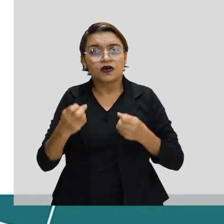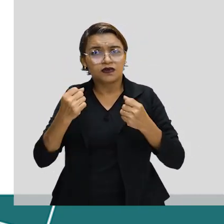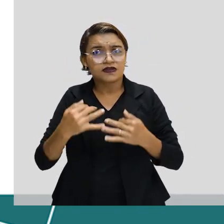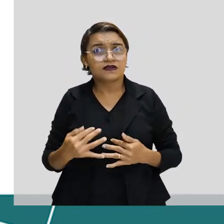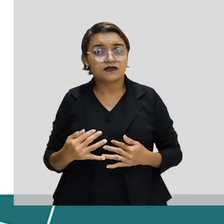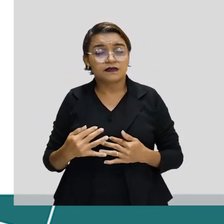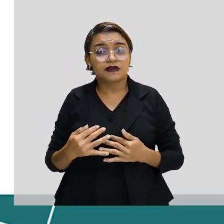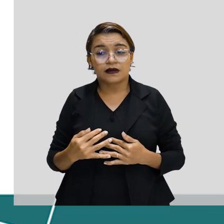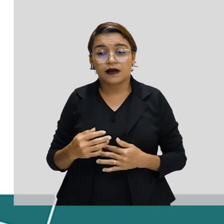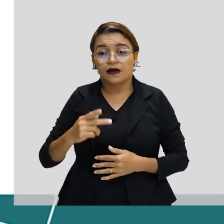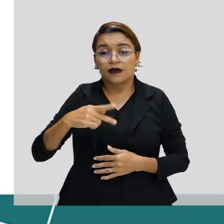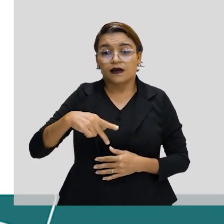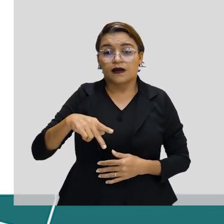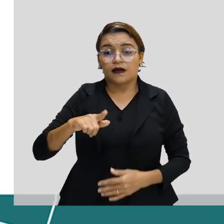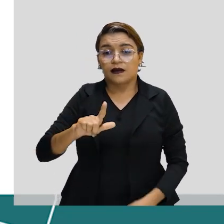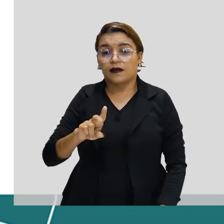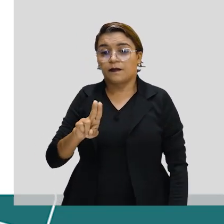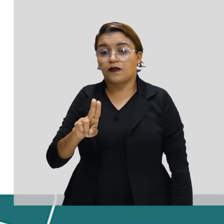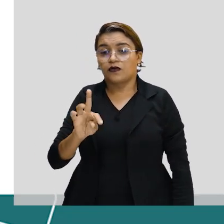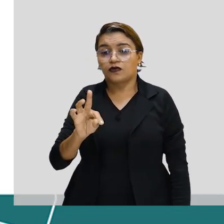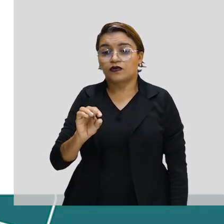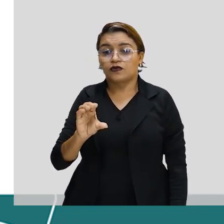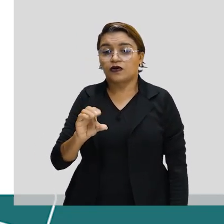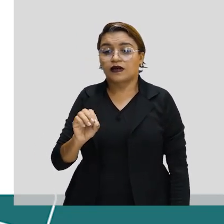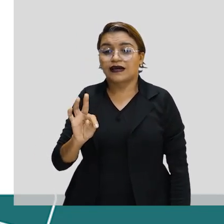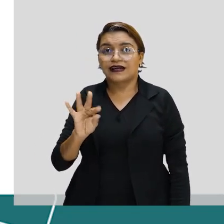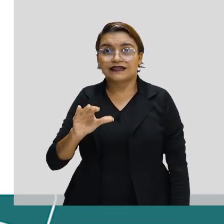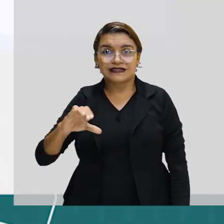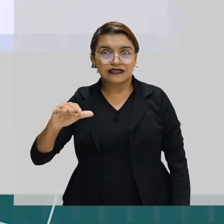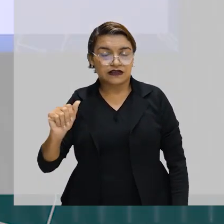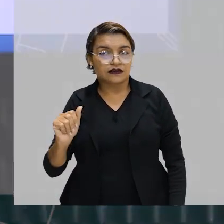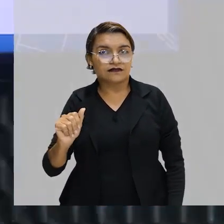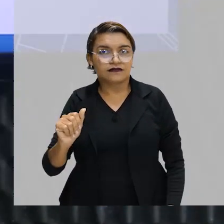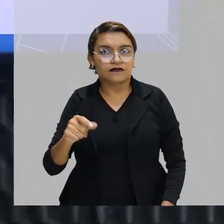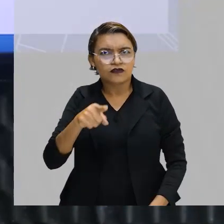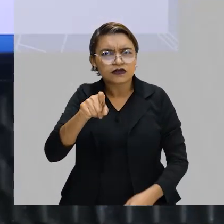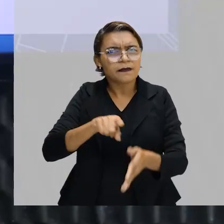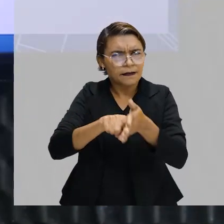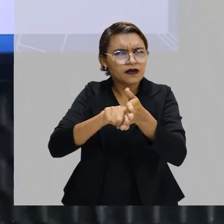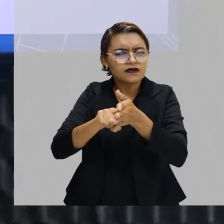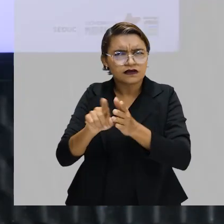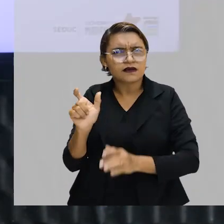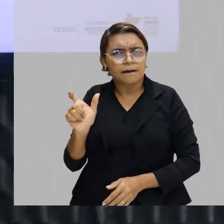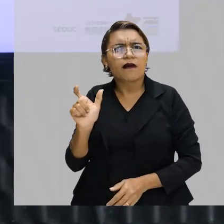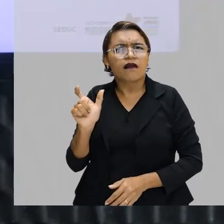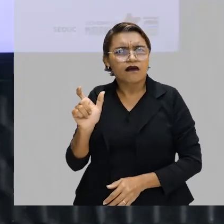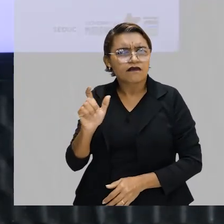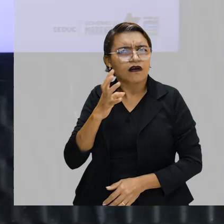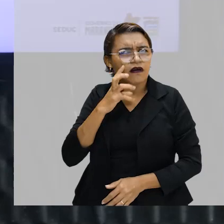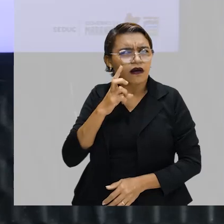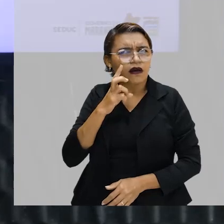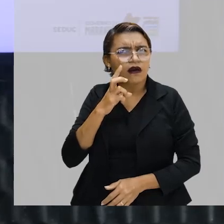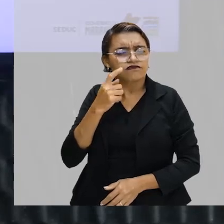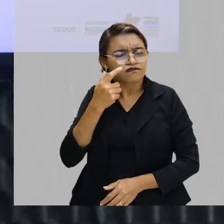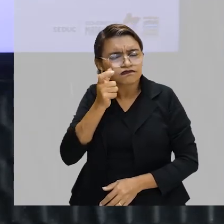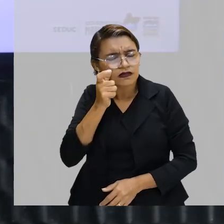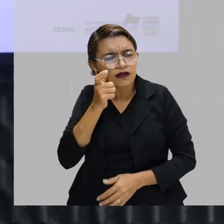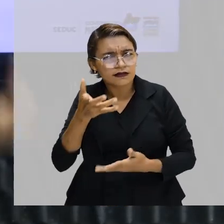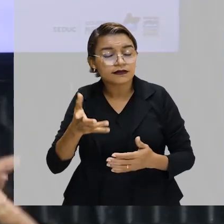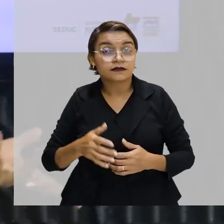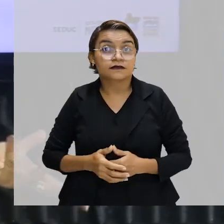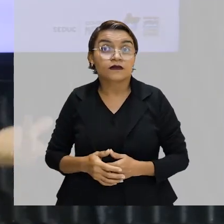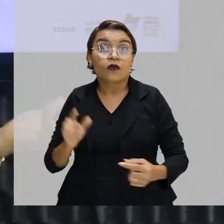que é plutocracia, mas eu vou deixar isso para você pesquisar, né? Fica a dica. Pesquisa, você vai ver como é interessante. Porque